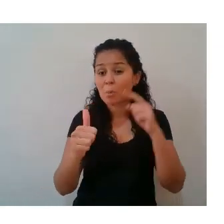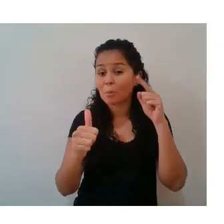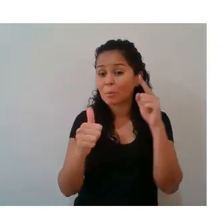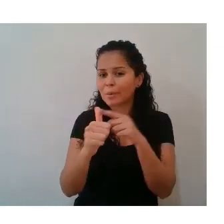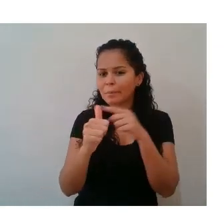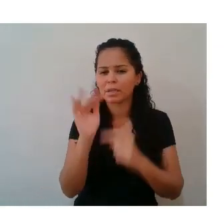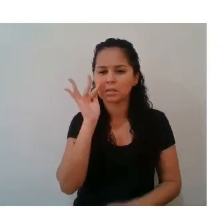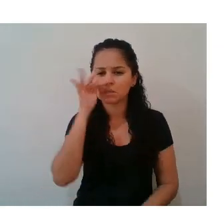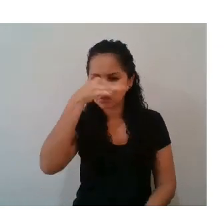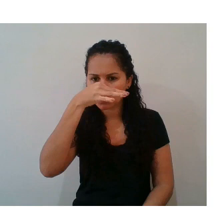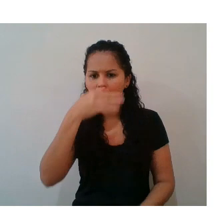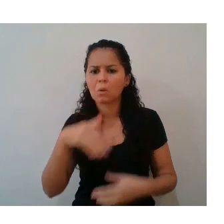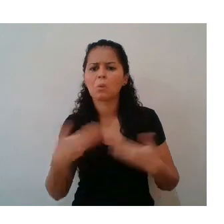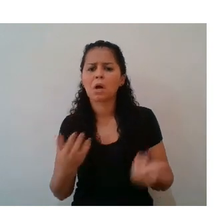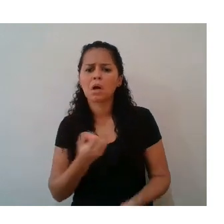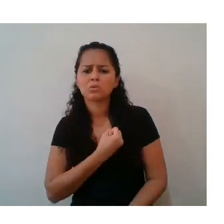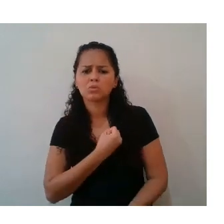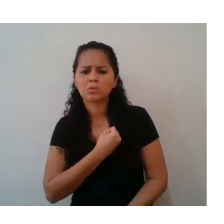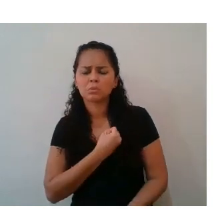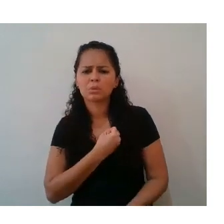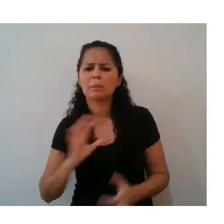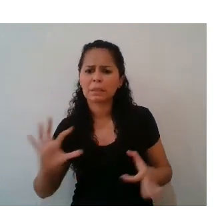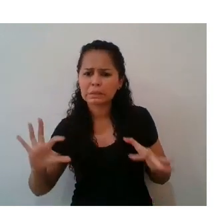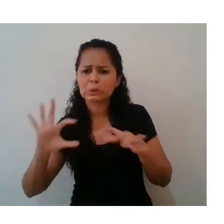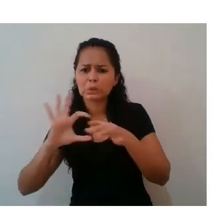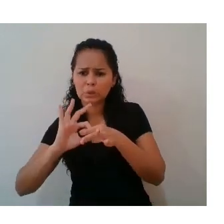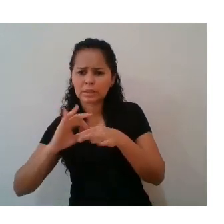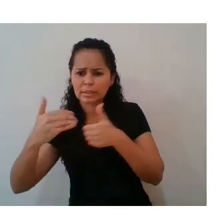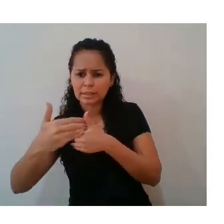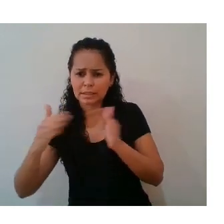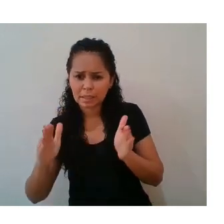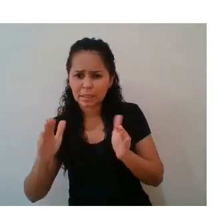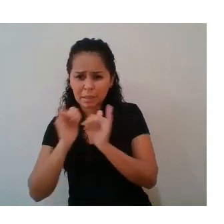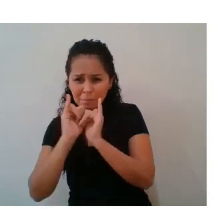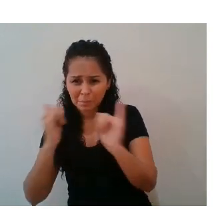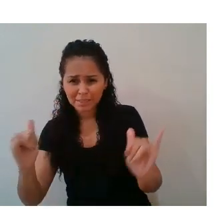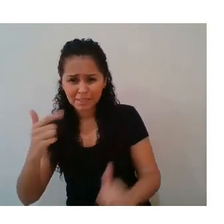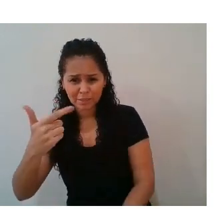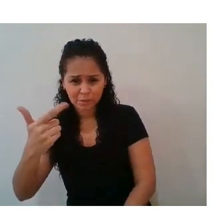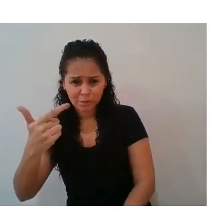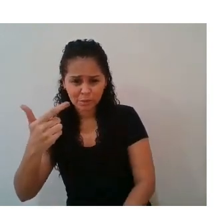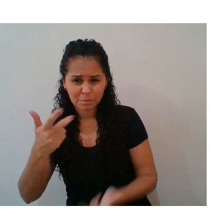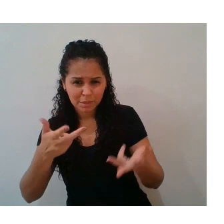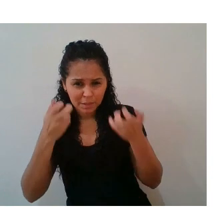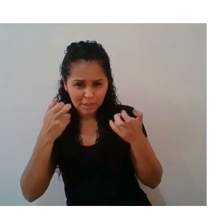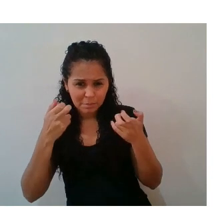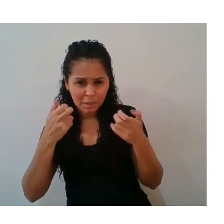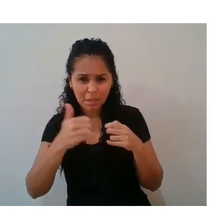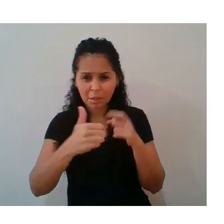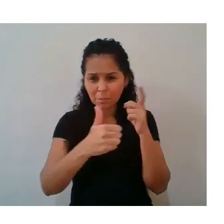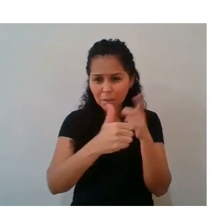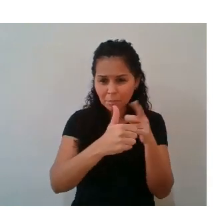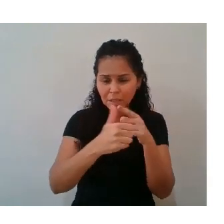primeiro resistor, ela vale quanto? Ué, não está conectado na bateria de 12, ó? Esse primeiro está exatamente aqui, esse segundo aqui, ó.